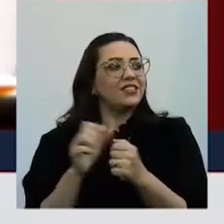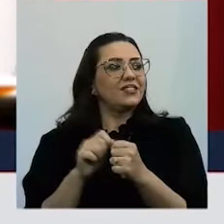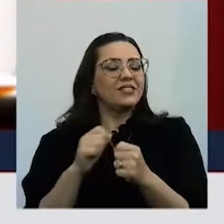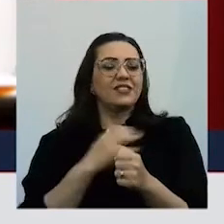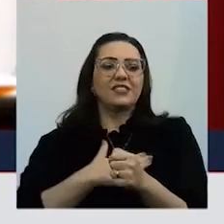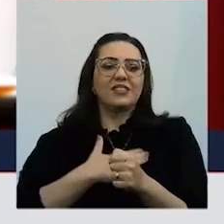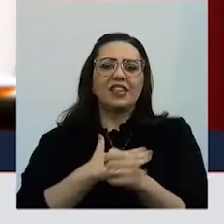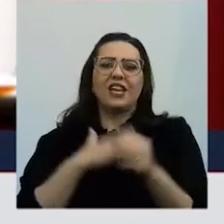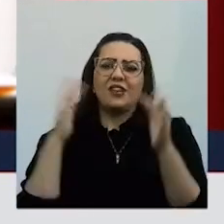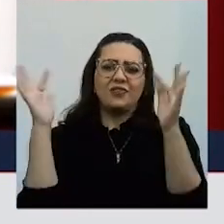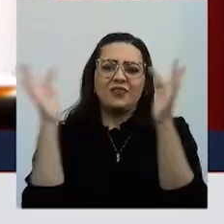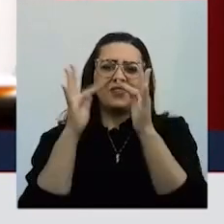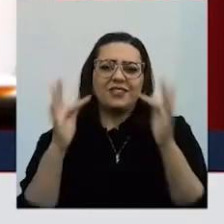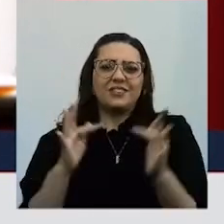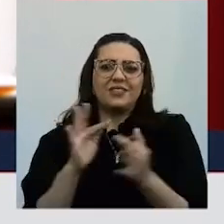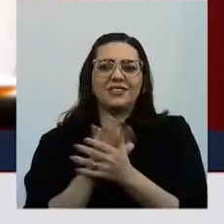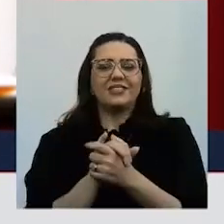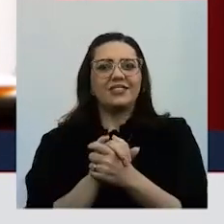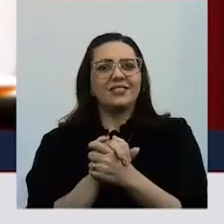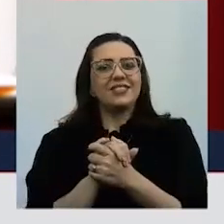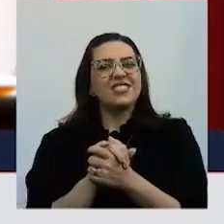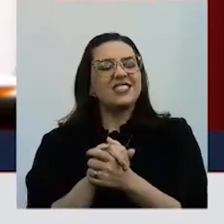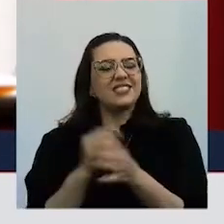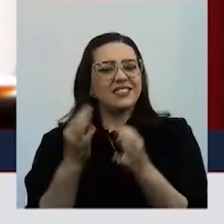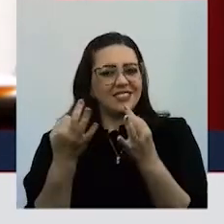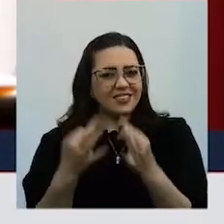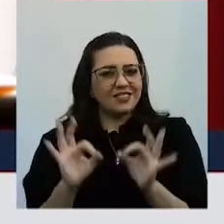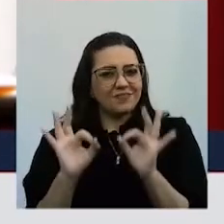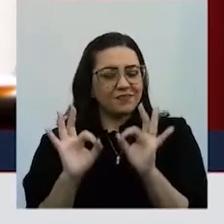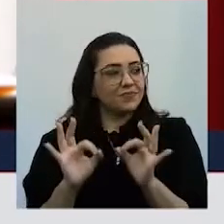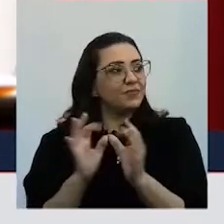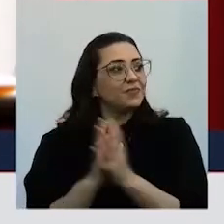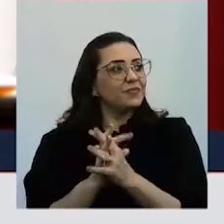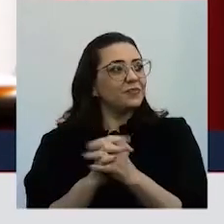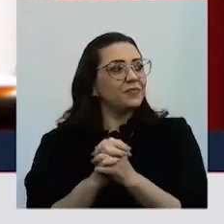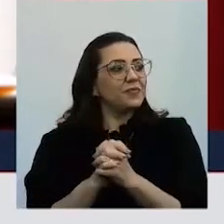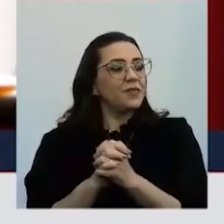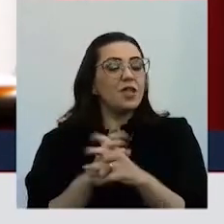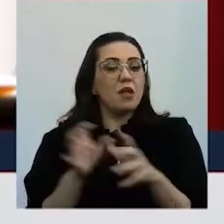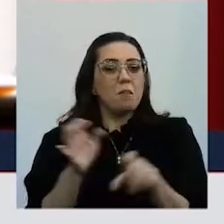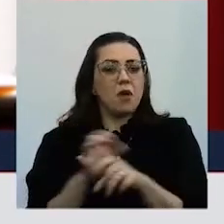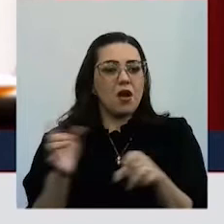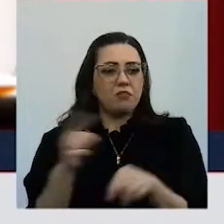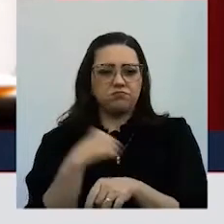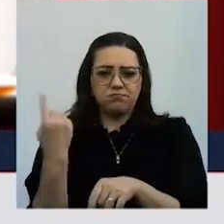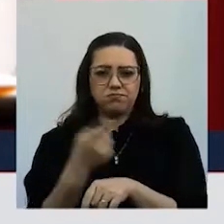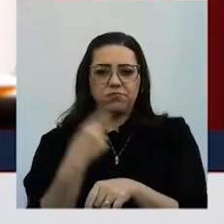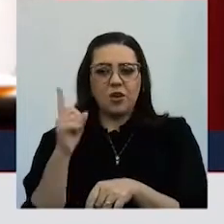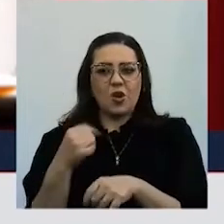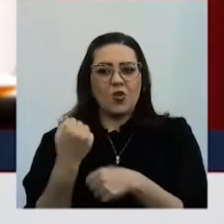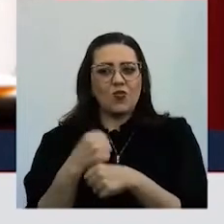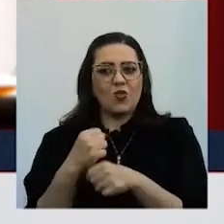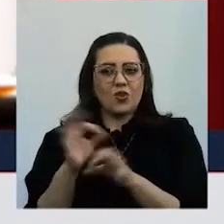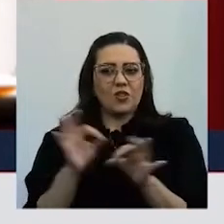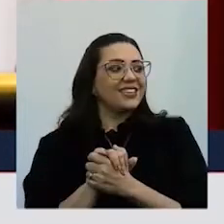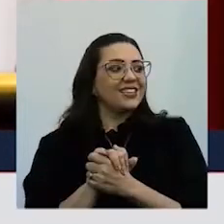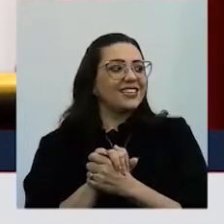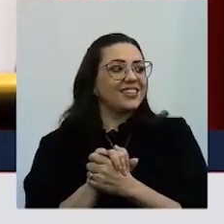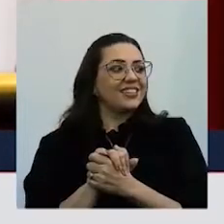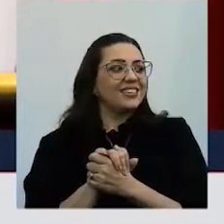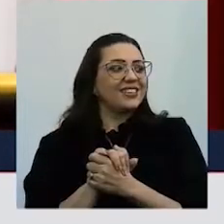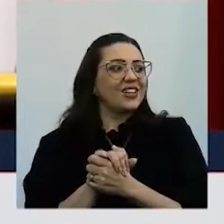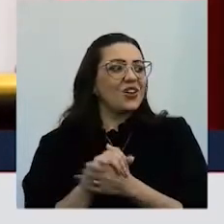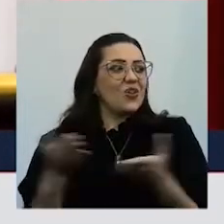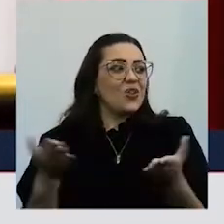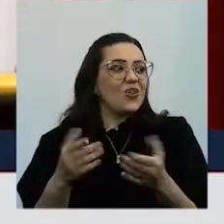que eu tenho é certamente para a grande maioria de Votuporanga e dos votuporanguenses.